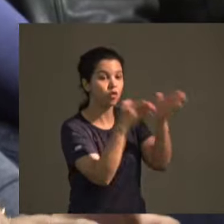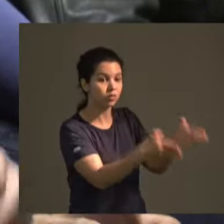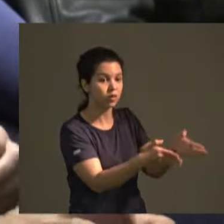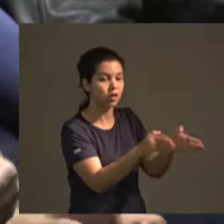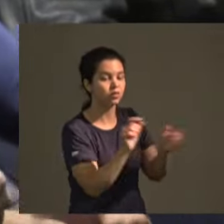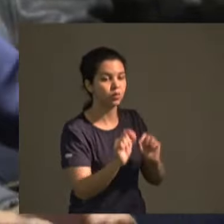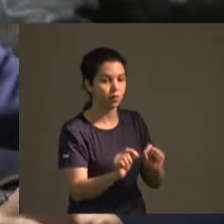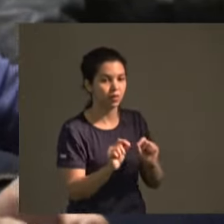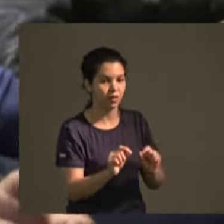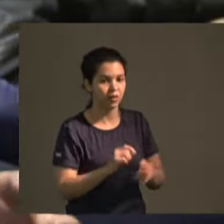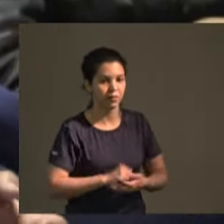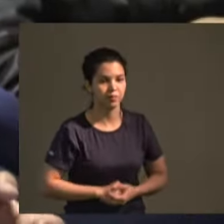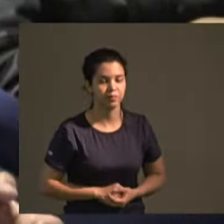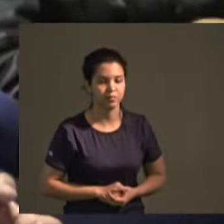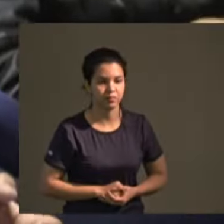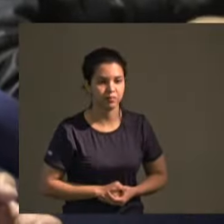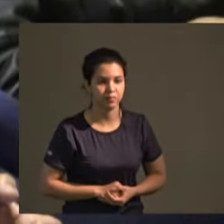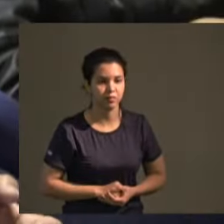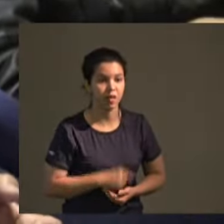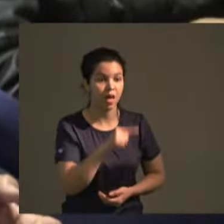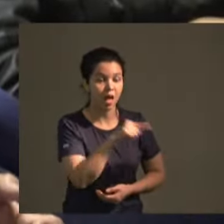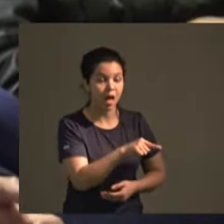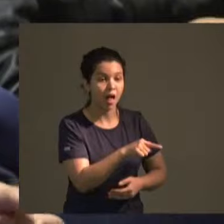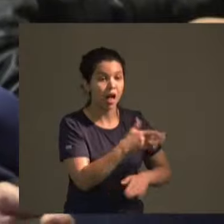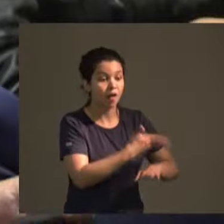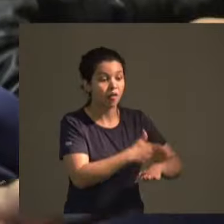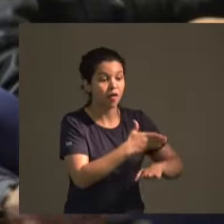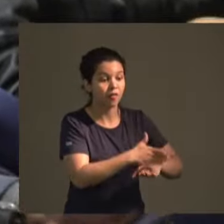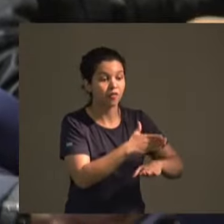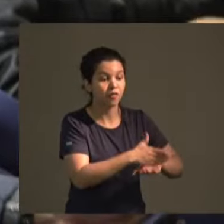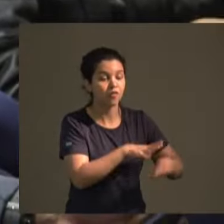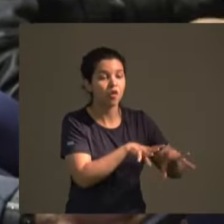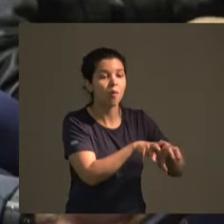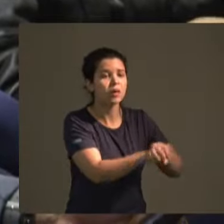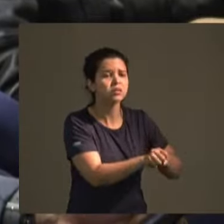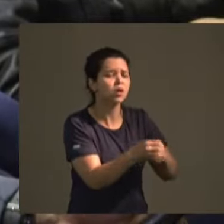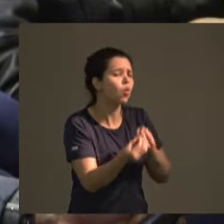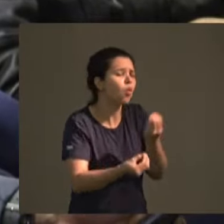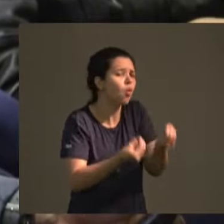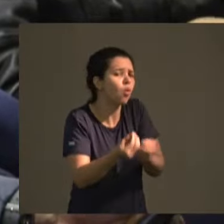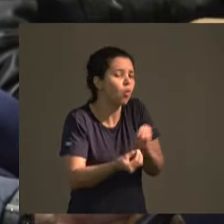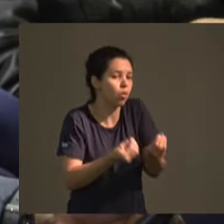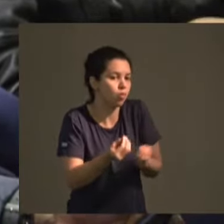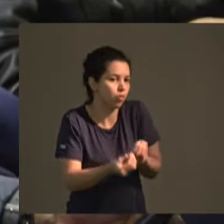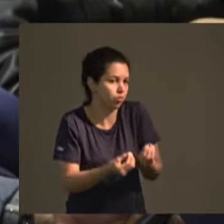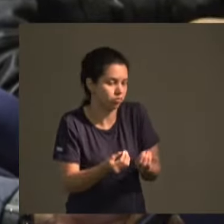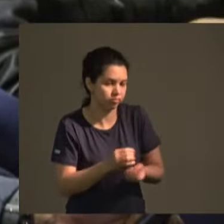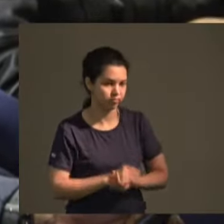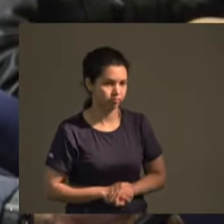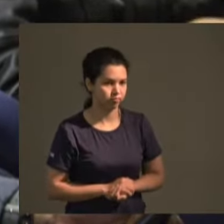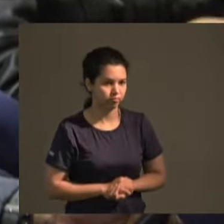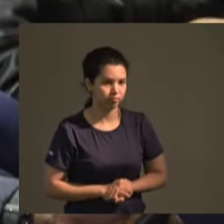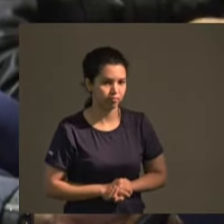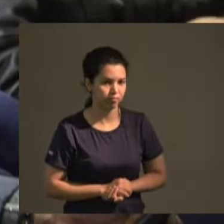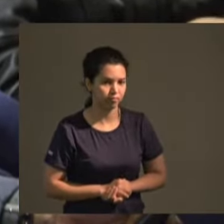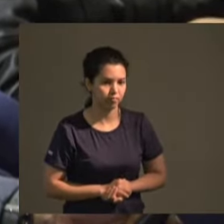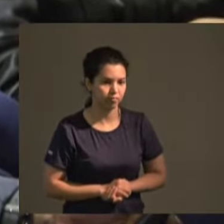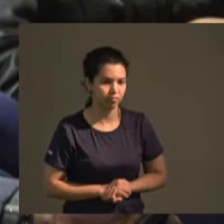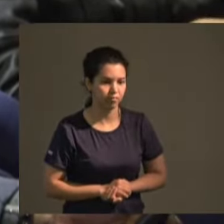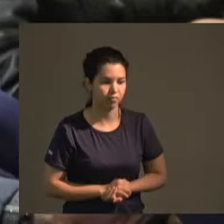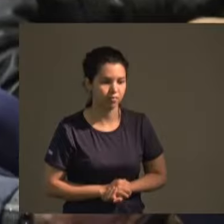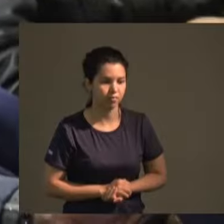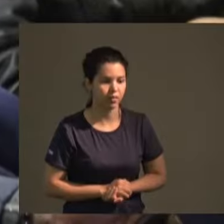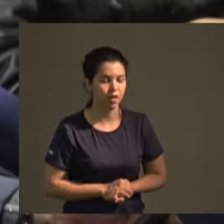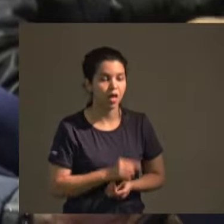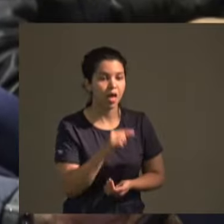a esse agente, a essa formação desse agente. Como vai se dar essa formação? Em que